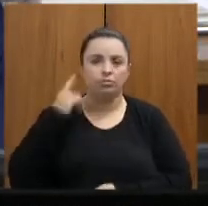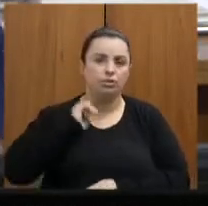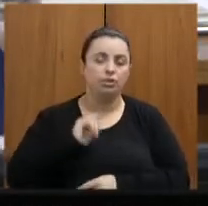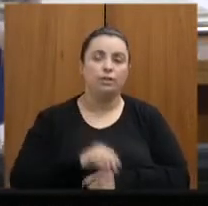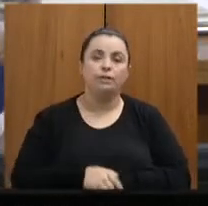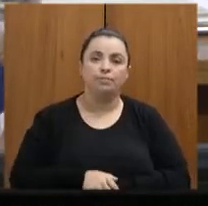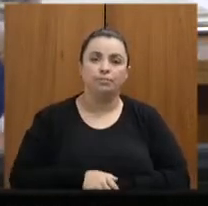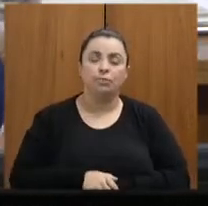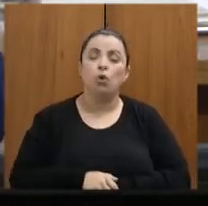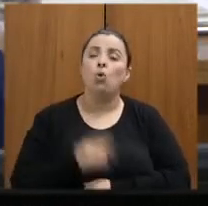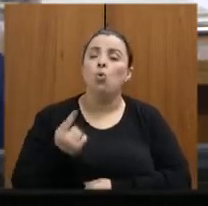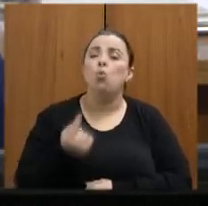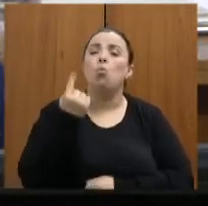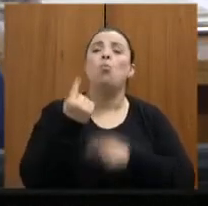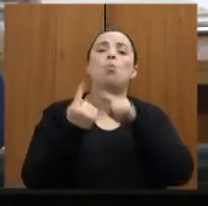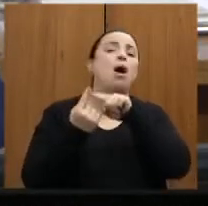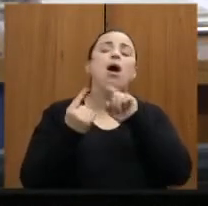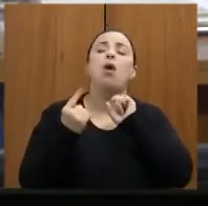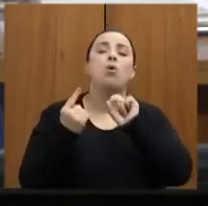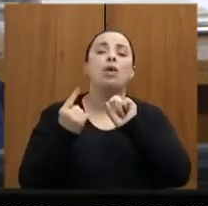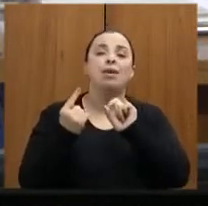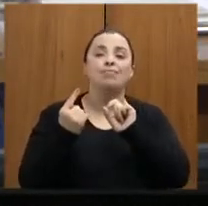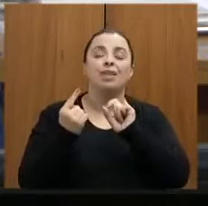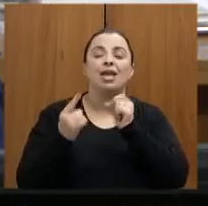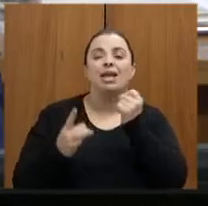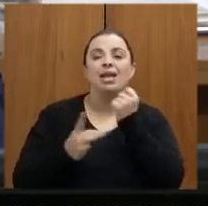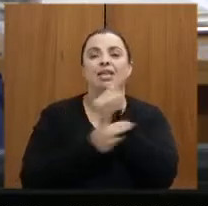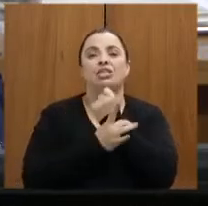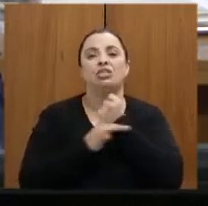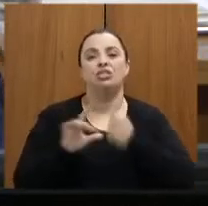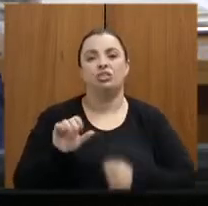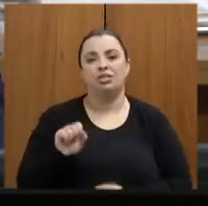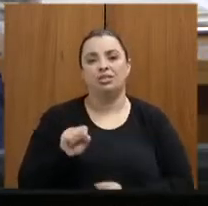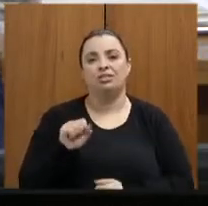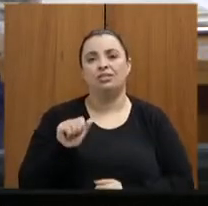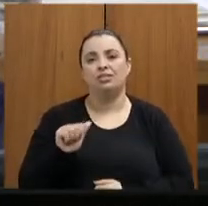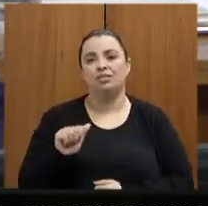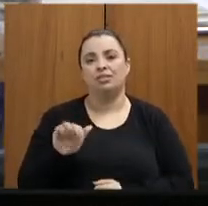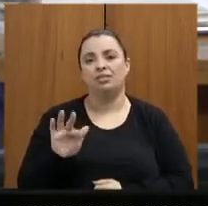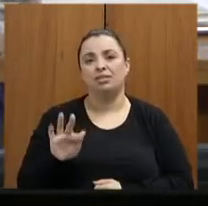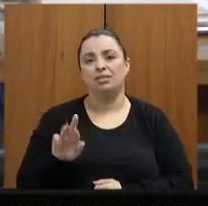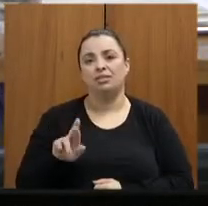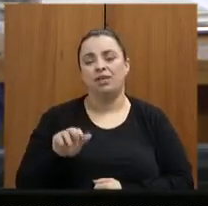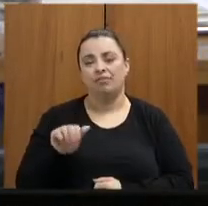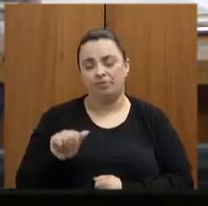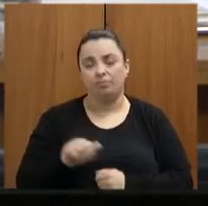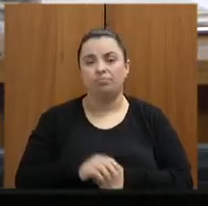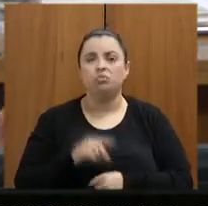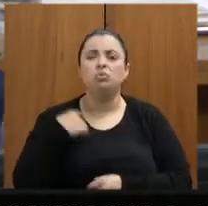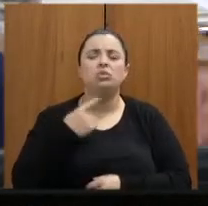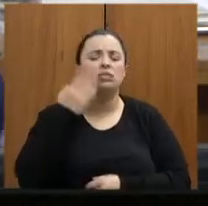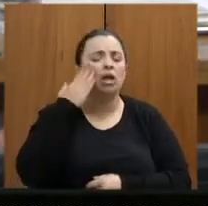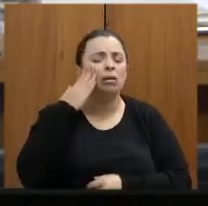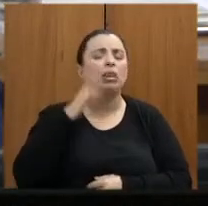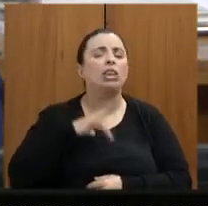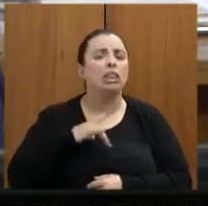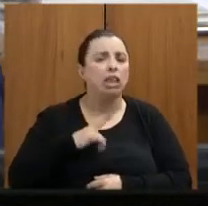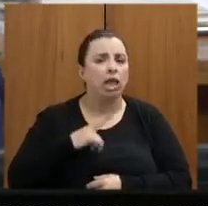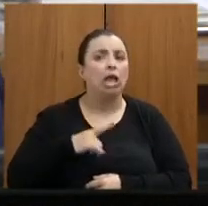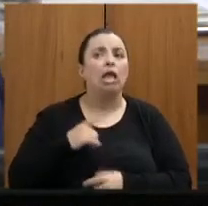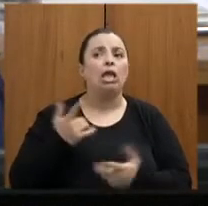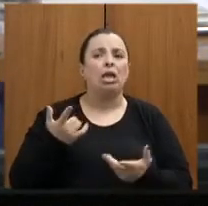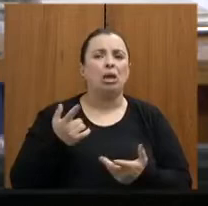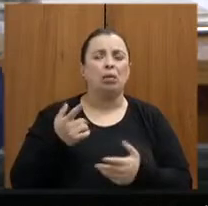é o garantia-safra tá nós sabemos a questão da seca não sabemos a dificuldade que esses municípios têm